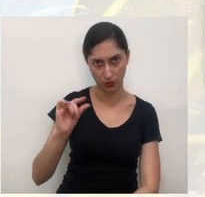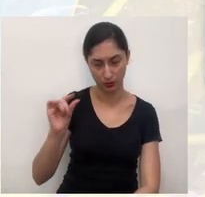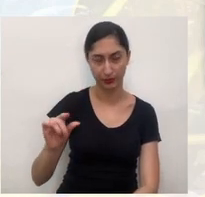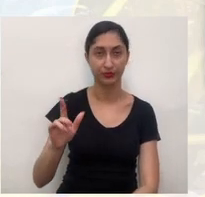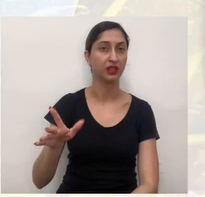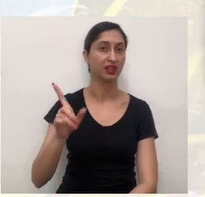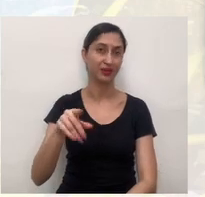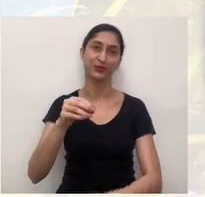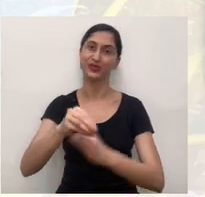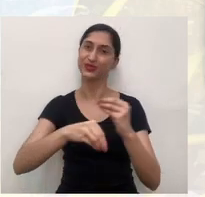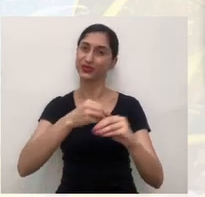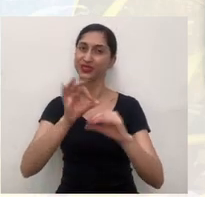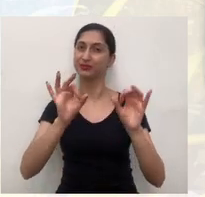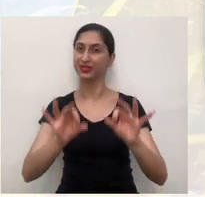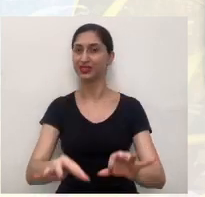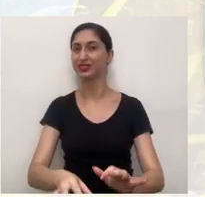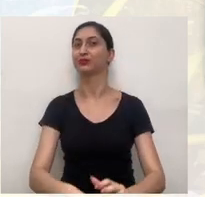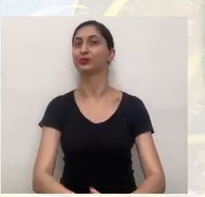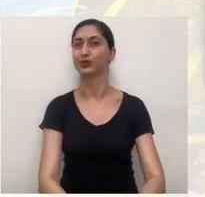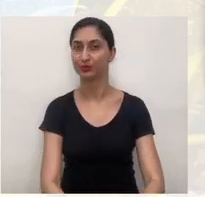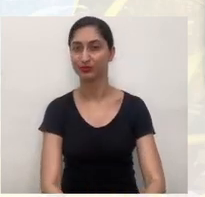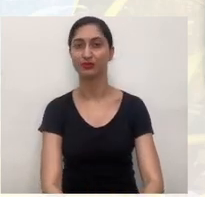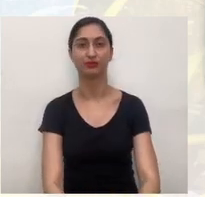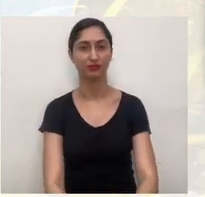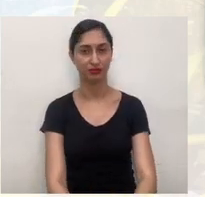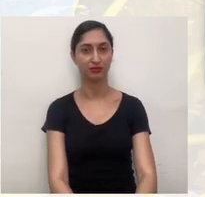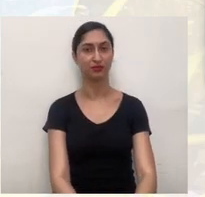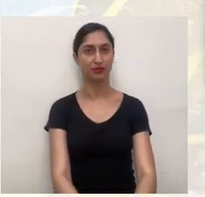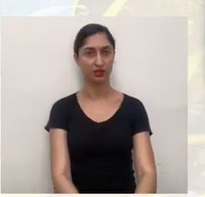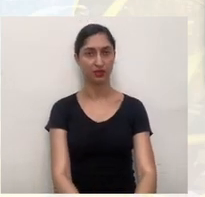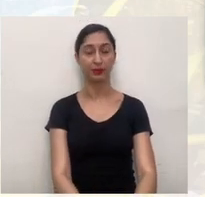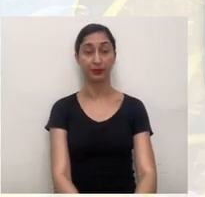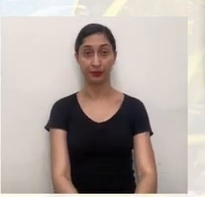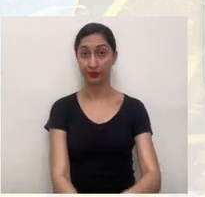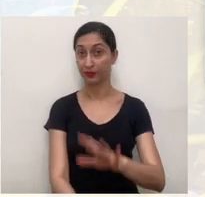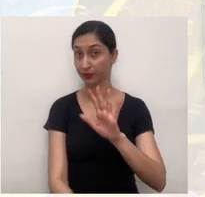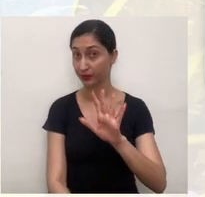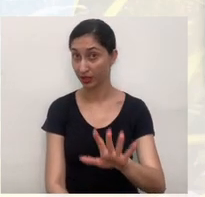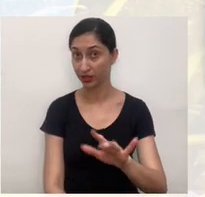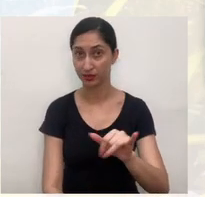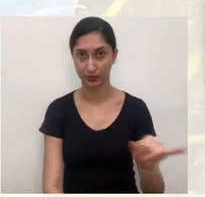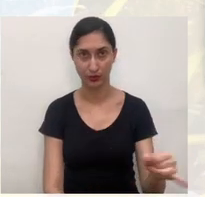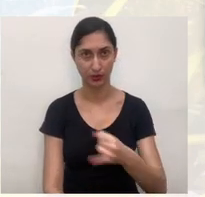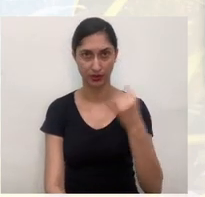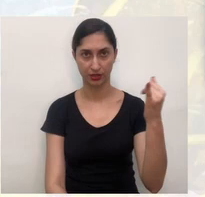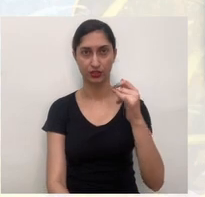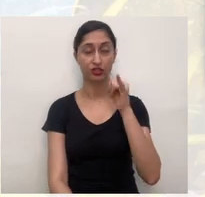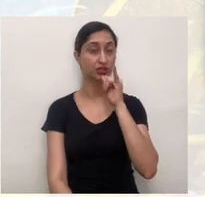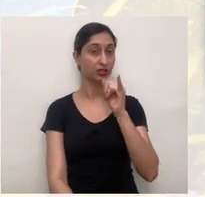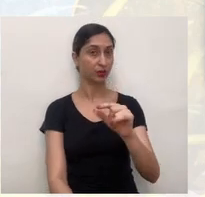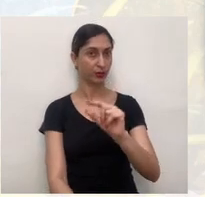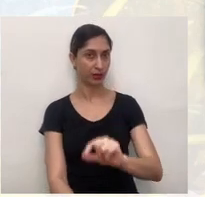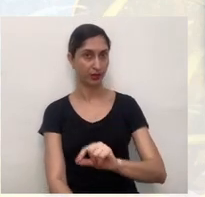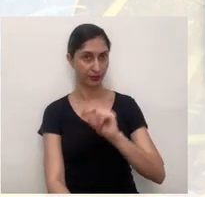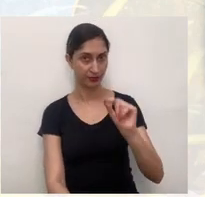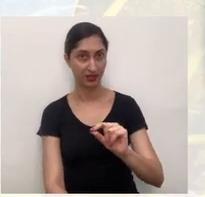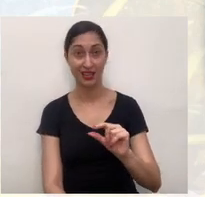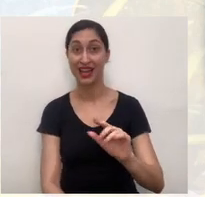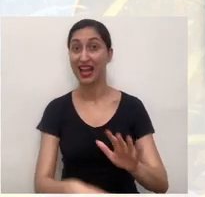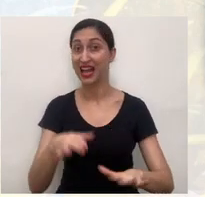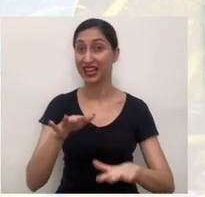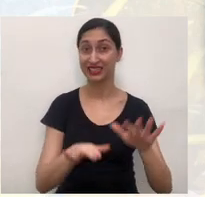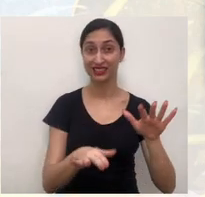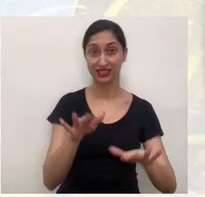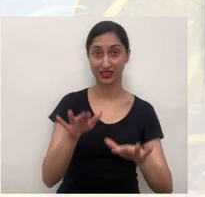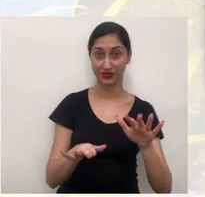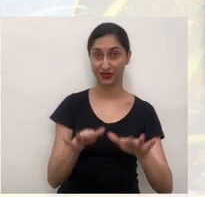mix mesmo, é uma mistura. Porque uma coisa que não foi falada, mas é importante, é que, muitas vezes, a